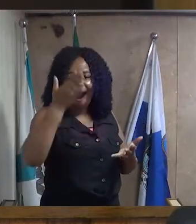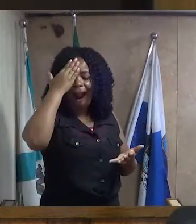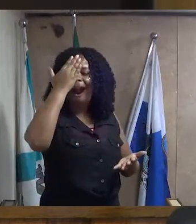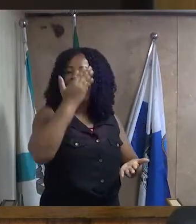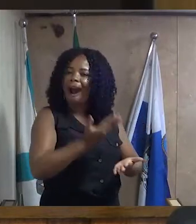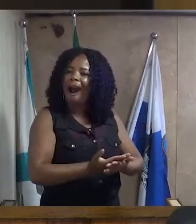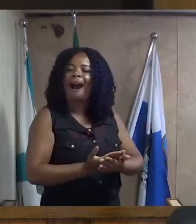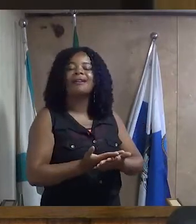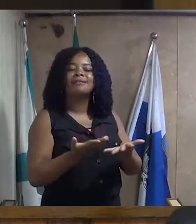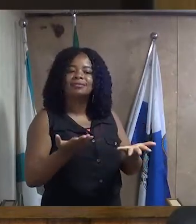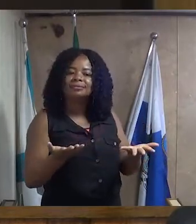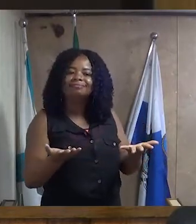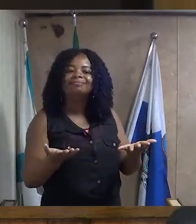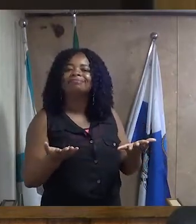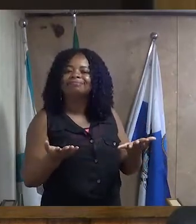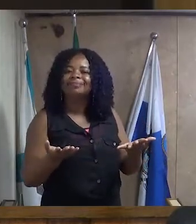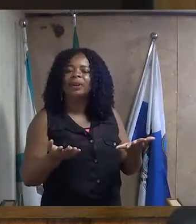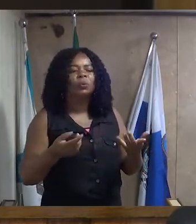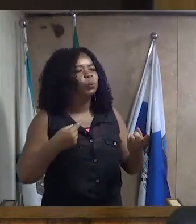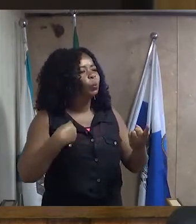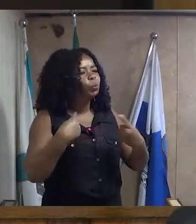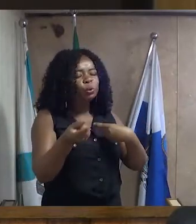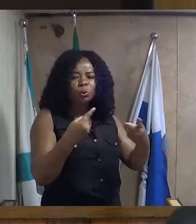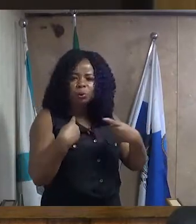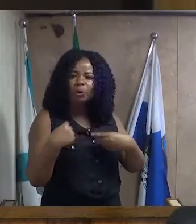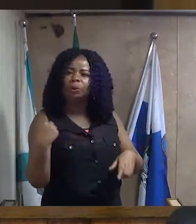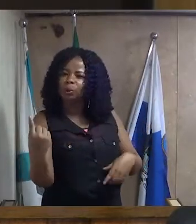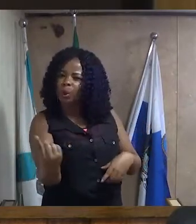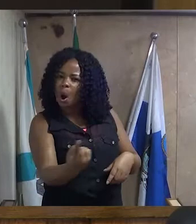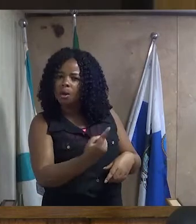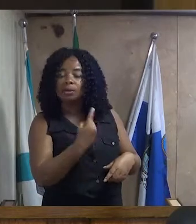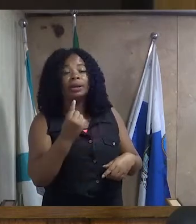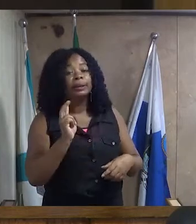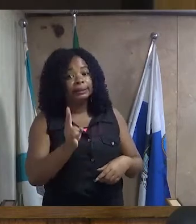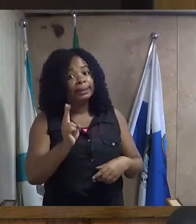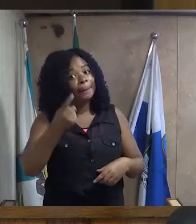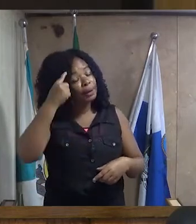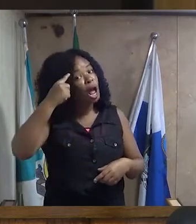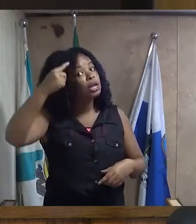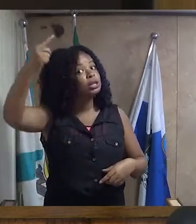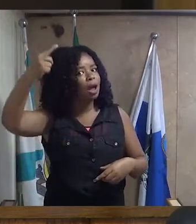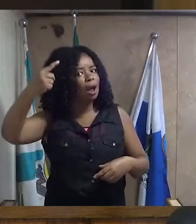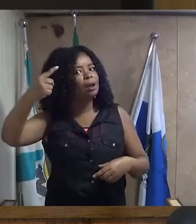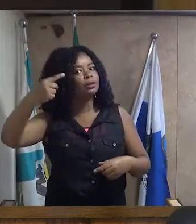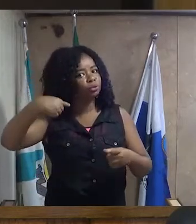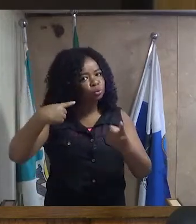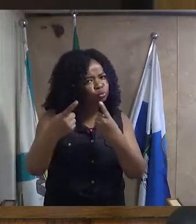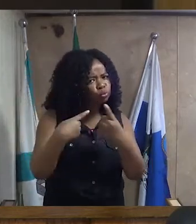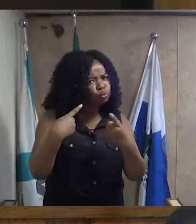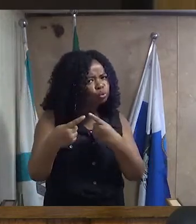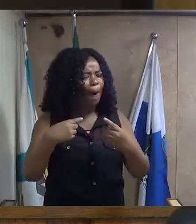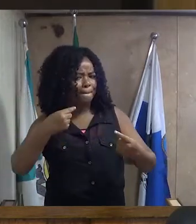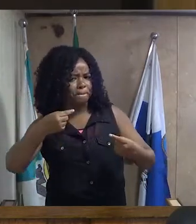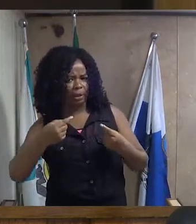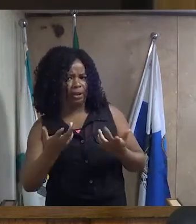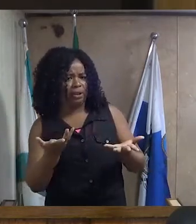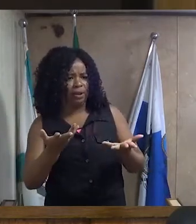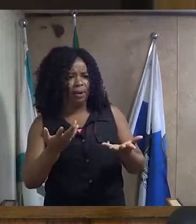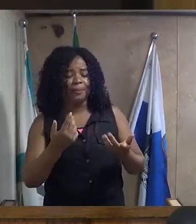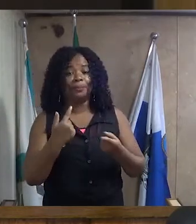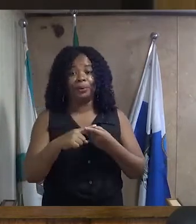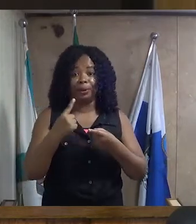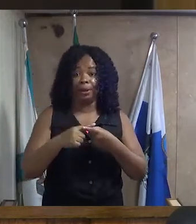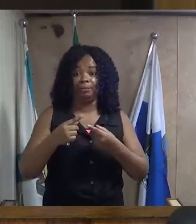acreditar que todas as nossas discussões serão no campo das ideias, que teremos discussões aqui muitas das vezes,